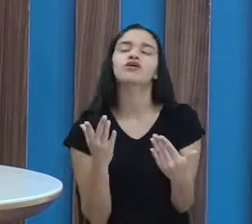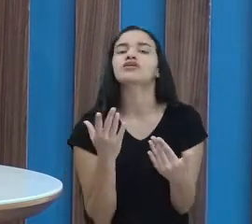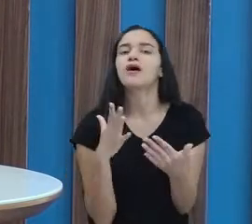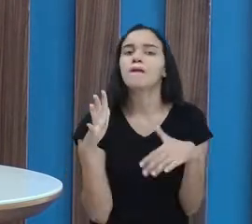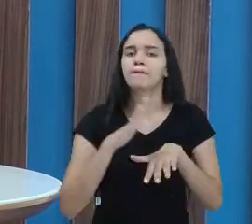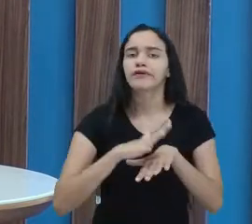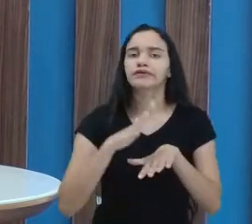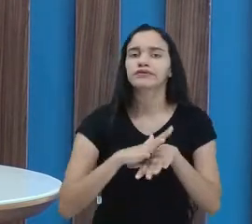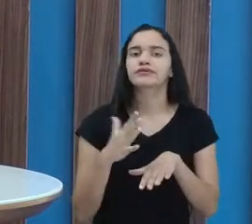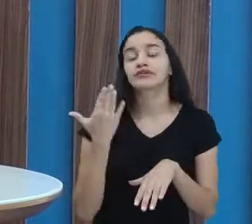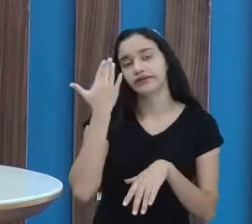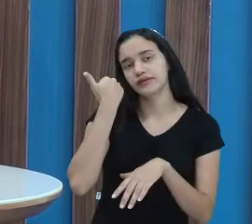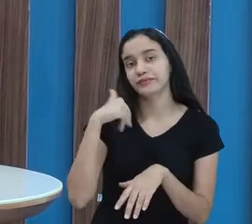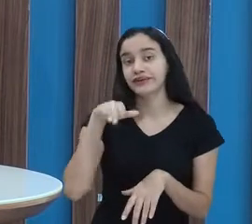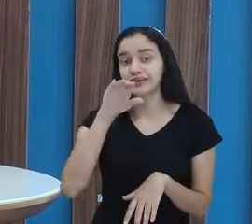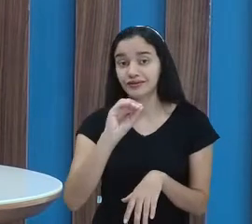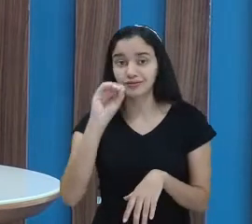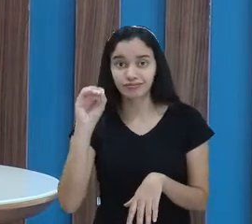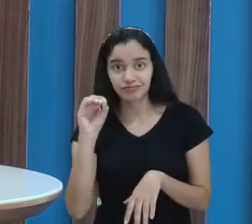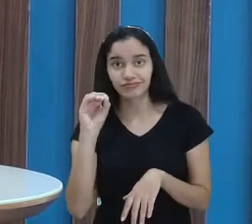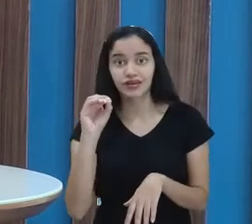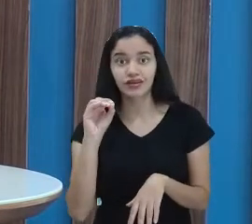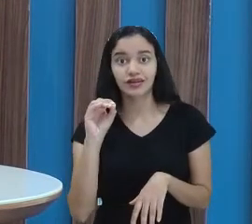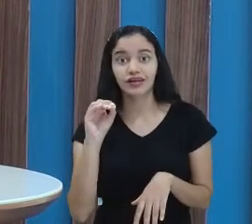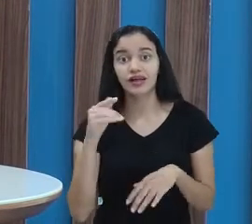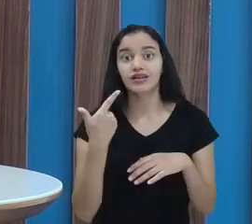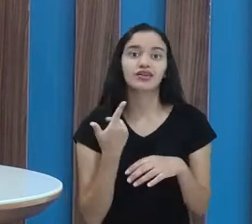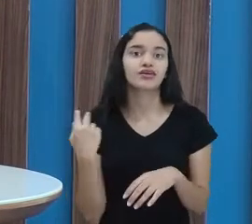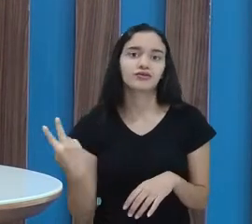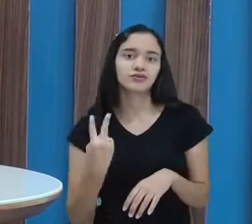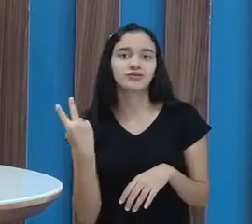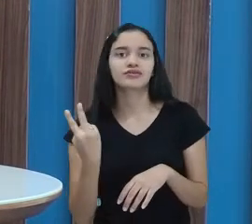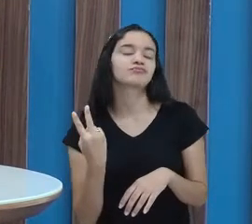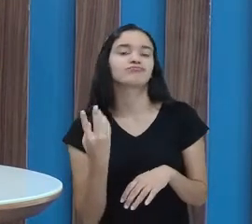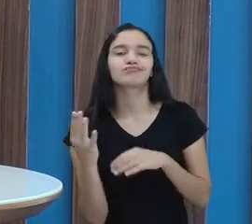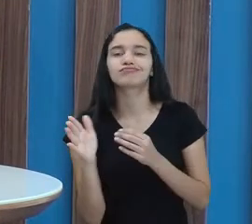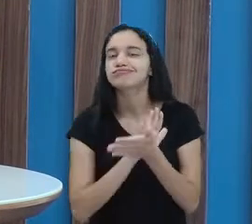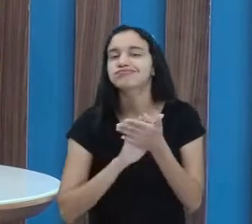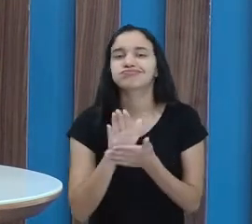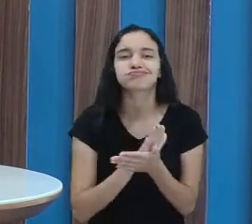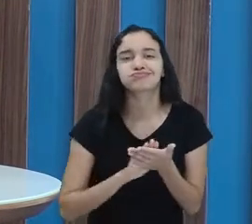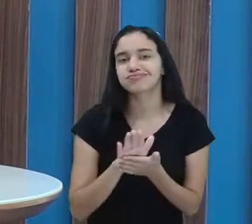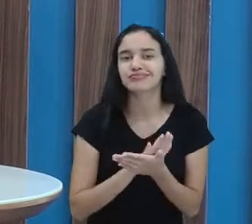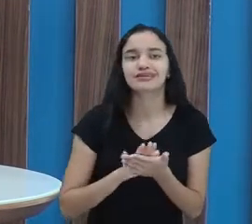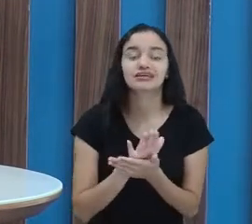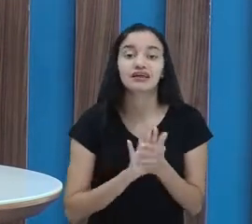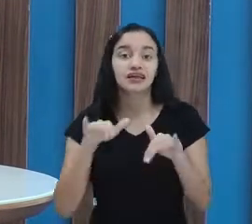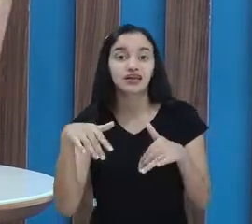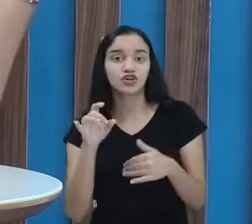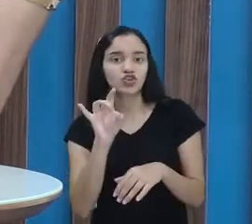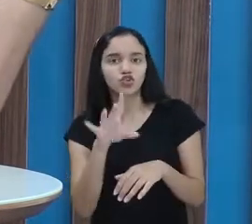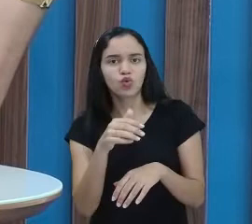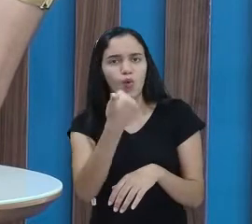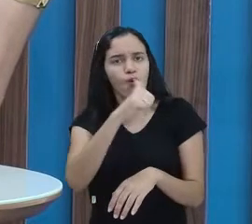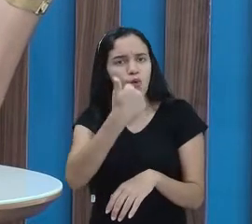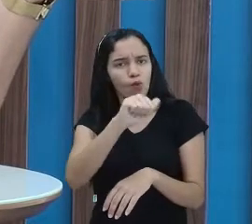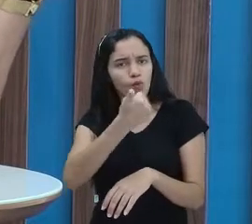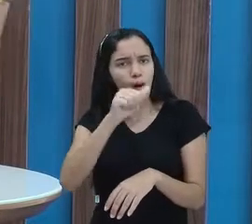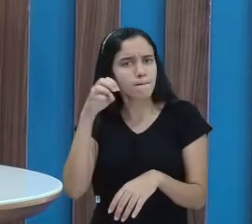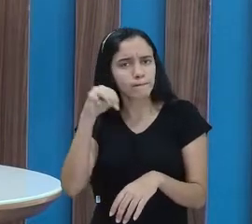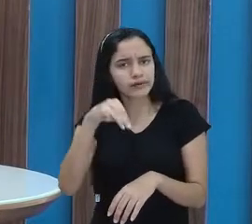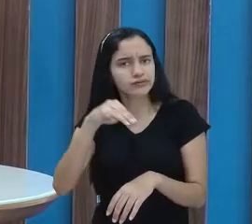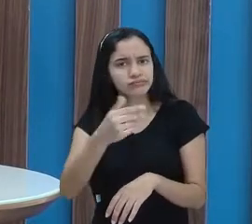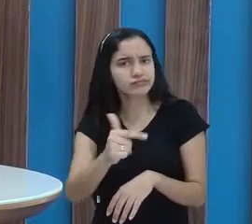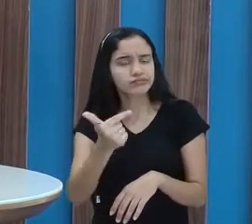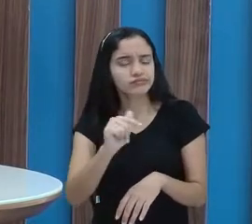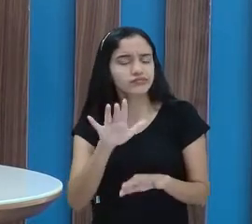matemática, a gente sabe que 0 não tem valor nenhum. Né? Aí quer dizer, só ficou 11 horas, não tem minuto nenhum.